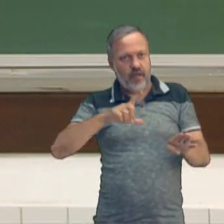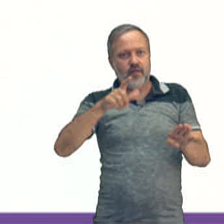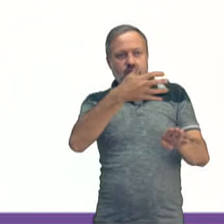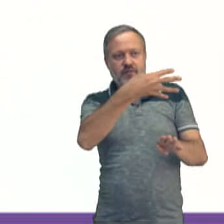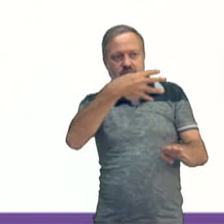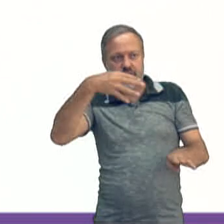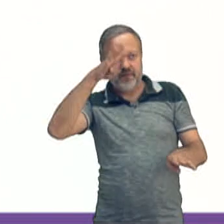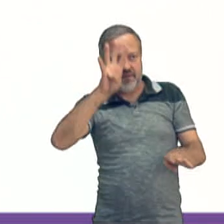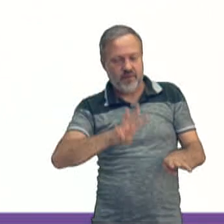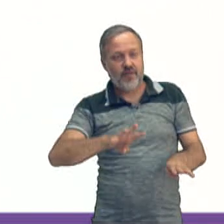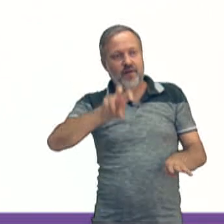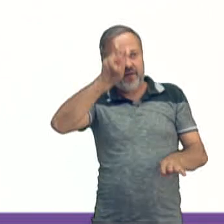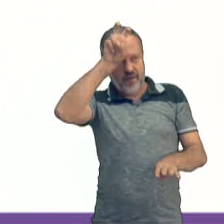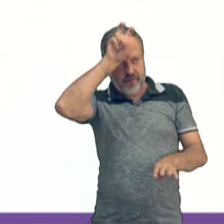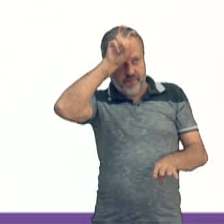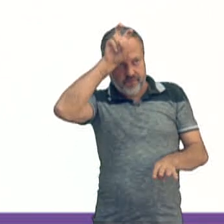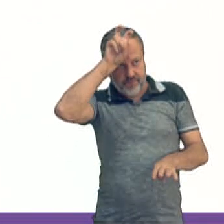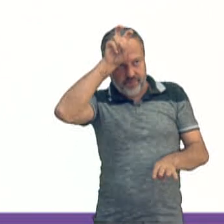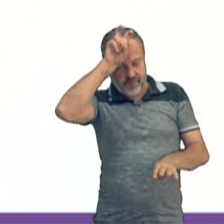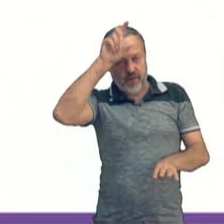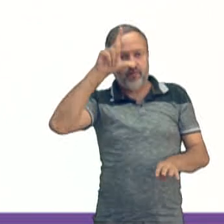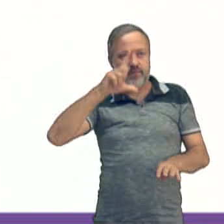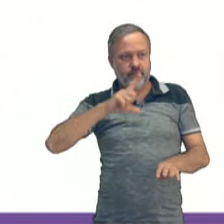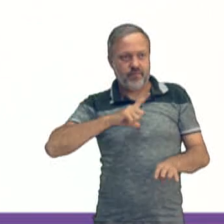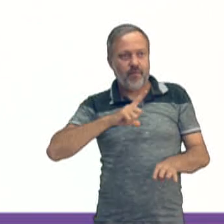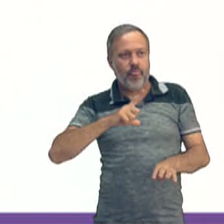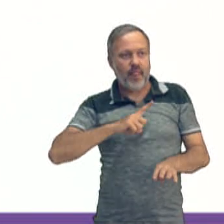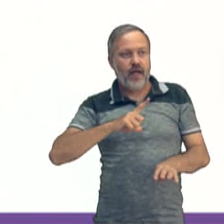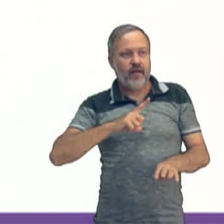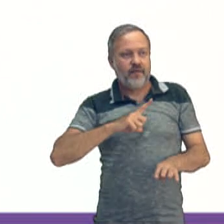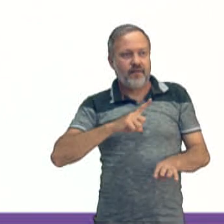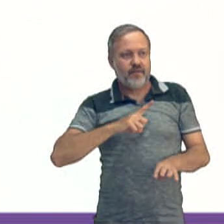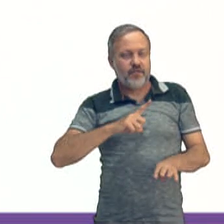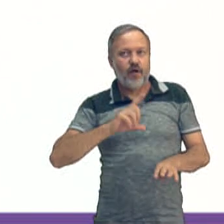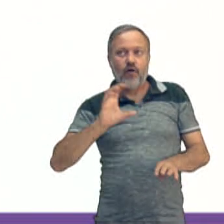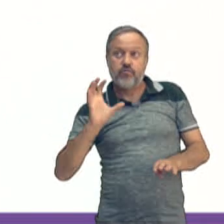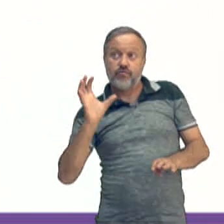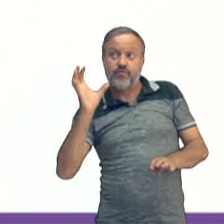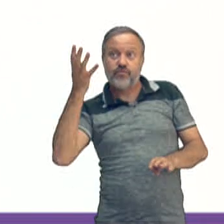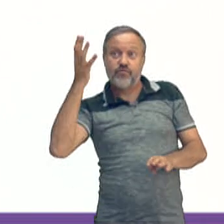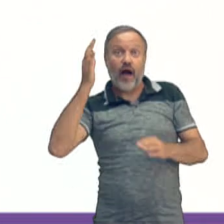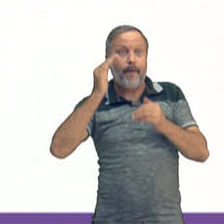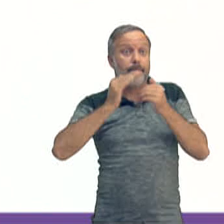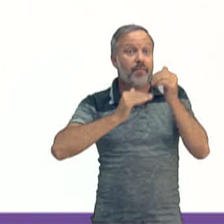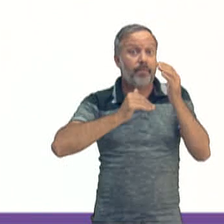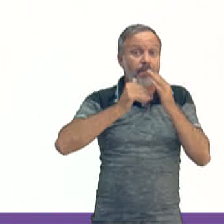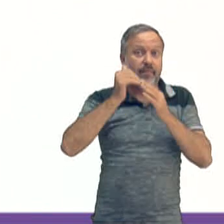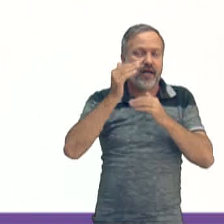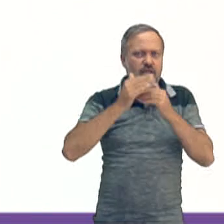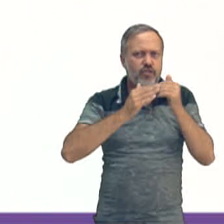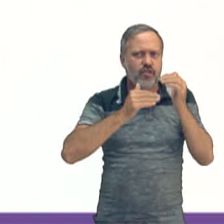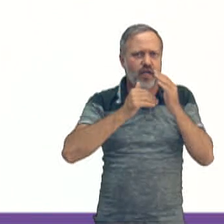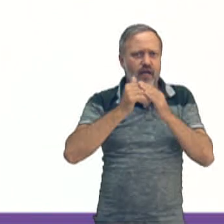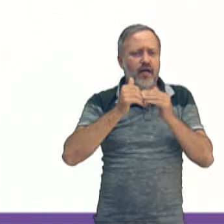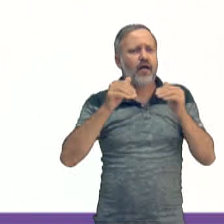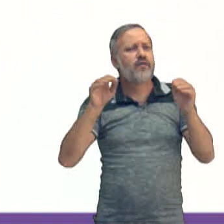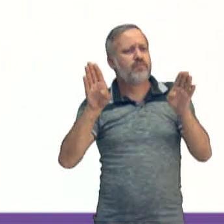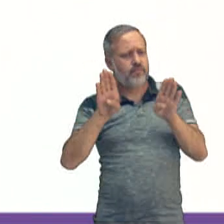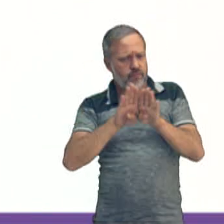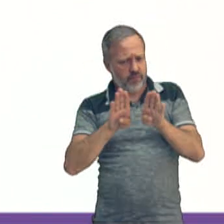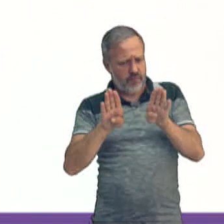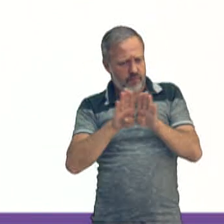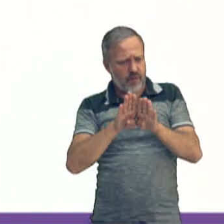calendário. Um tempo cíclico, marcado pelas tradições e pelos rituais religiosos, e o outro relacionado com o